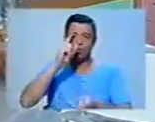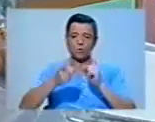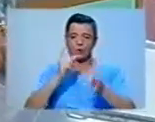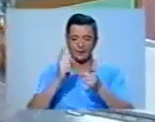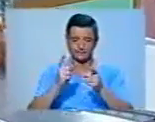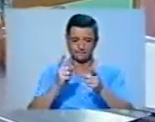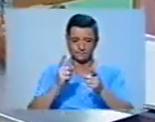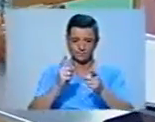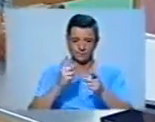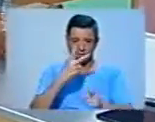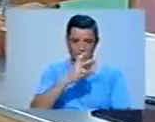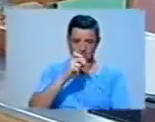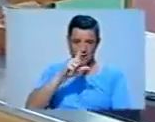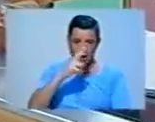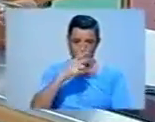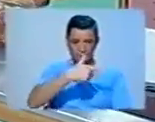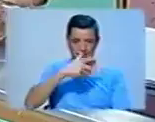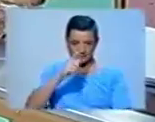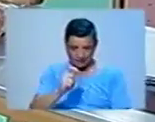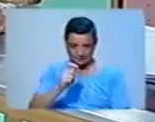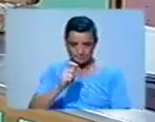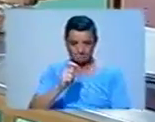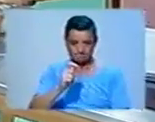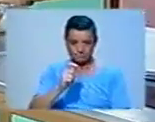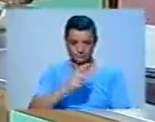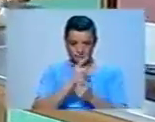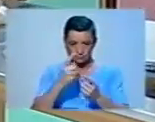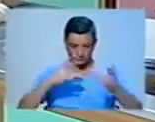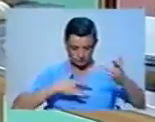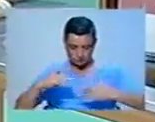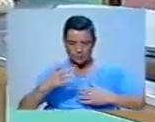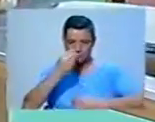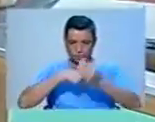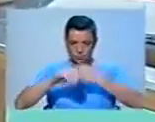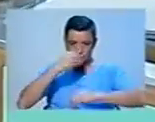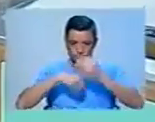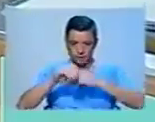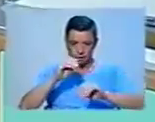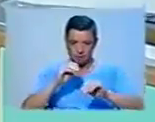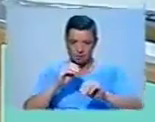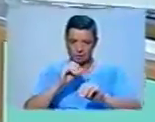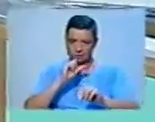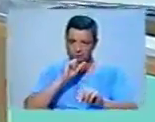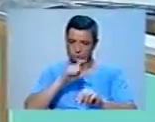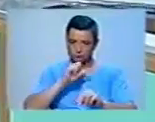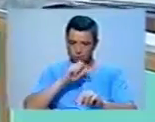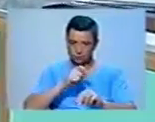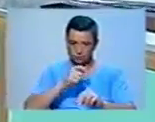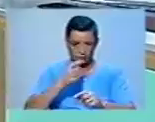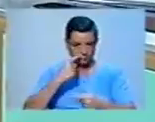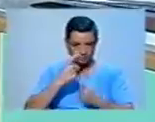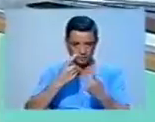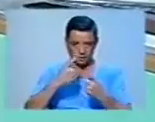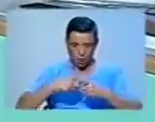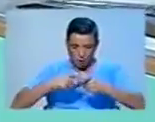este Valute, este nome desta peça de teatro. Então vamos à prova. Vamos, nada claro melhor sim, claro. Ter o verdicto. Um para cada